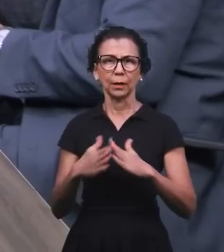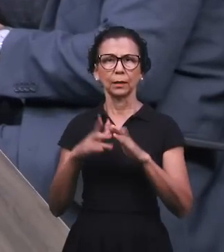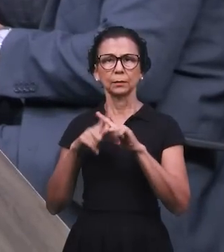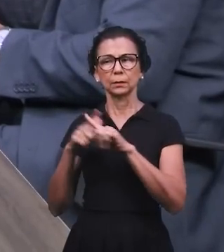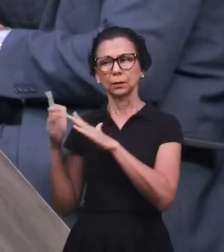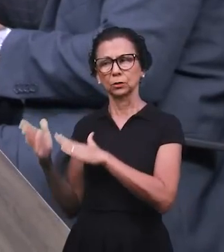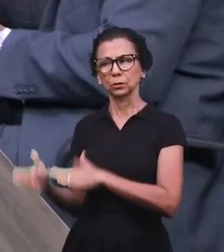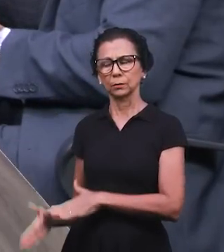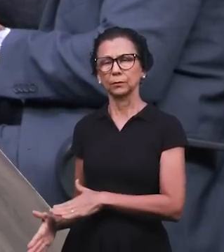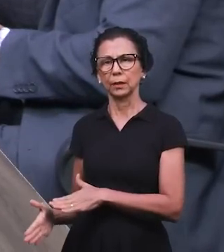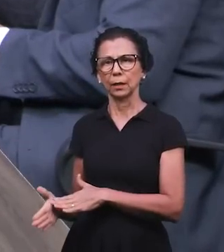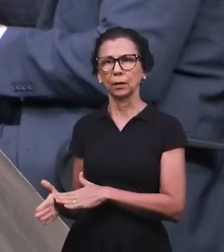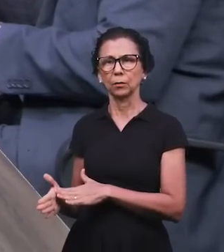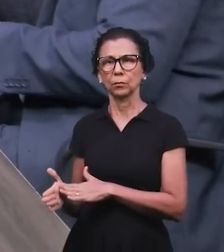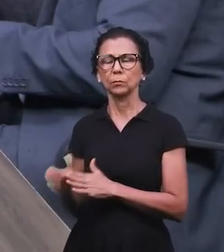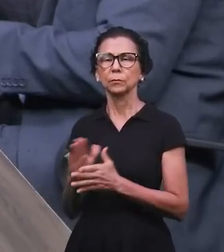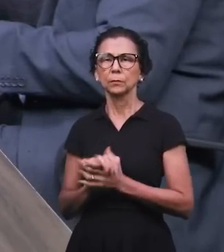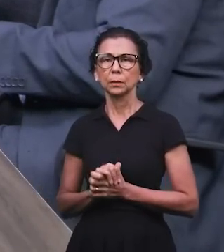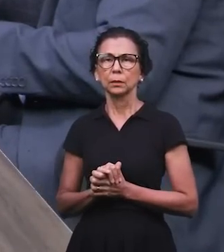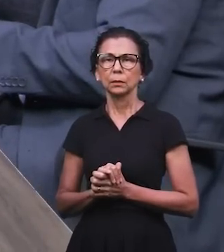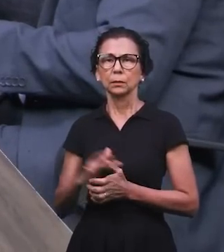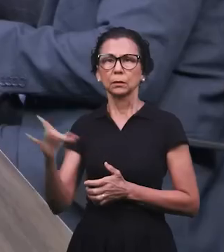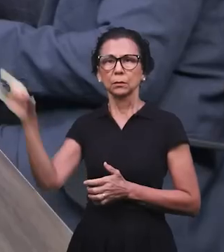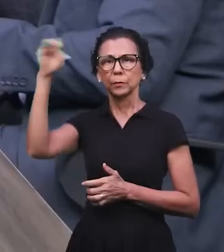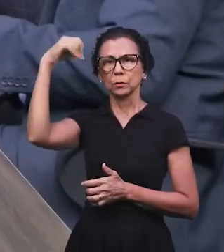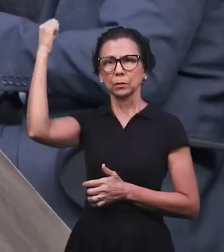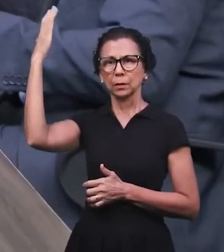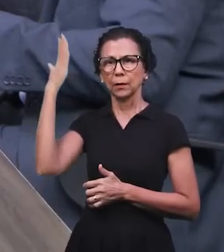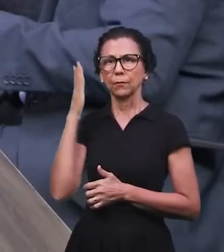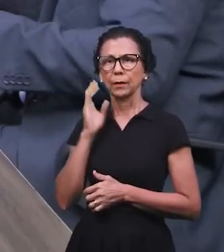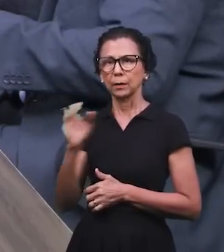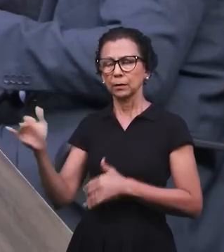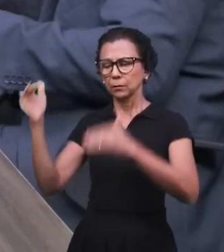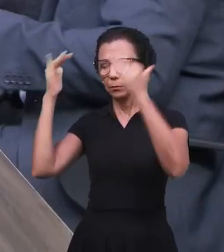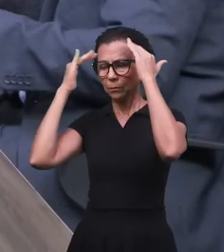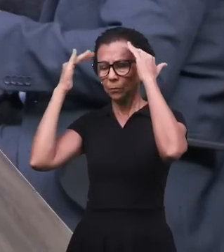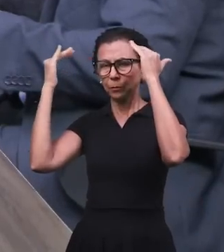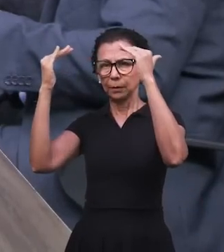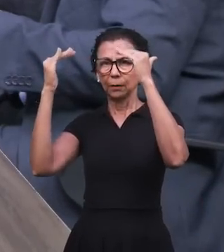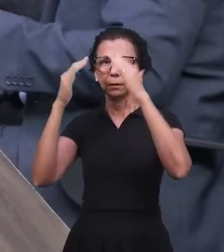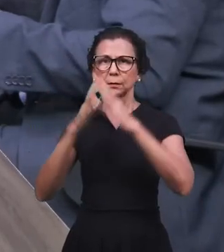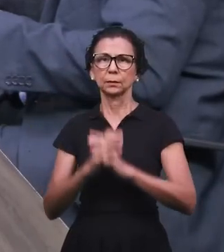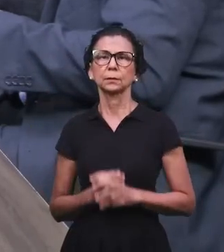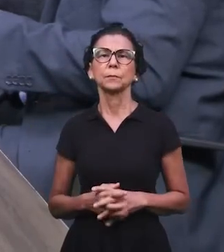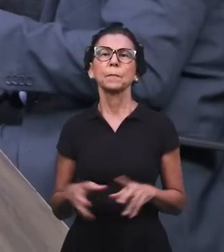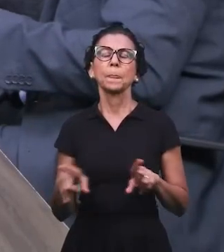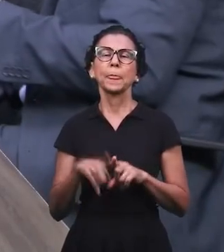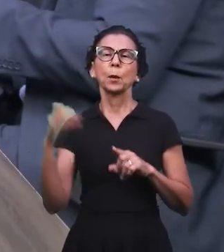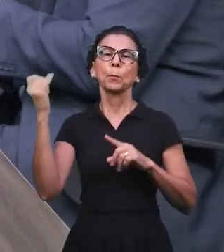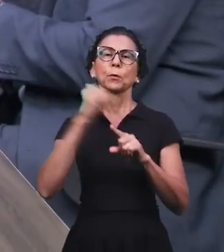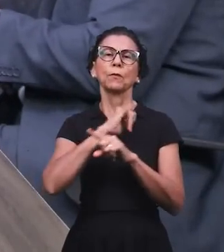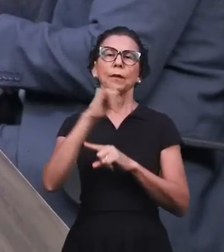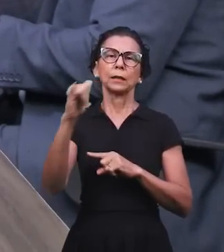dando. E o outro fator profético, o local. Davi